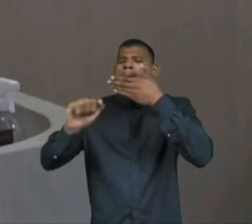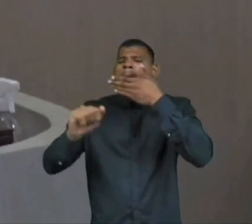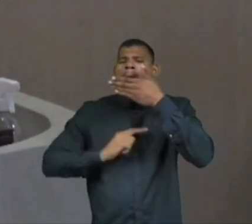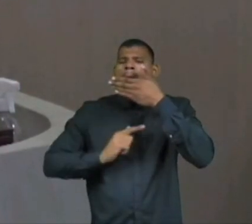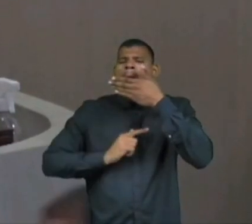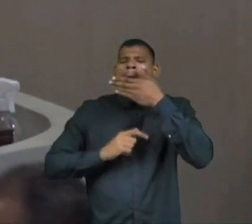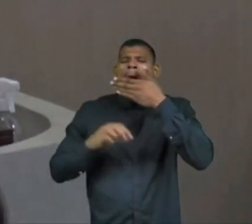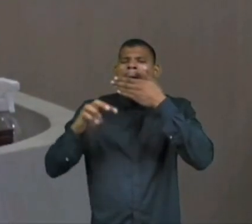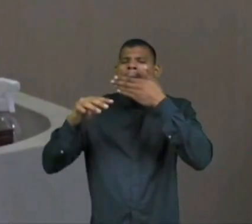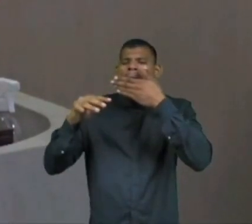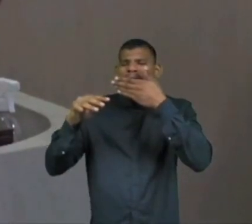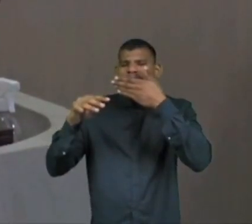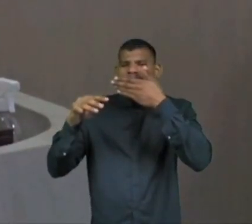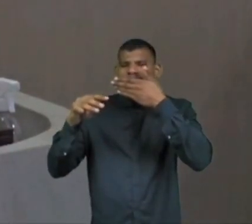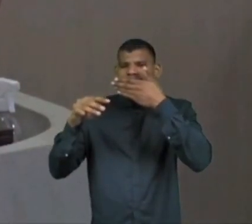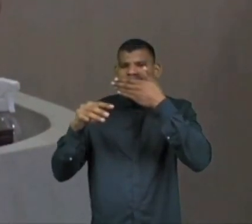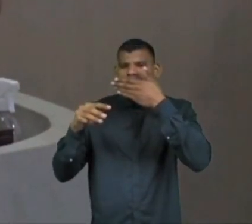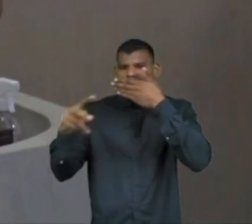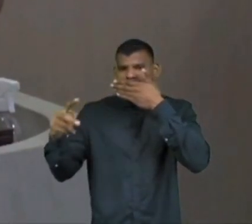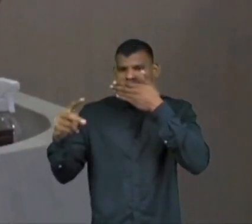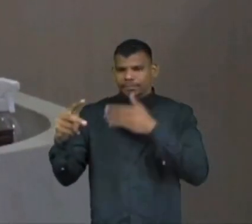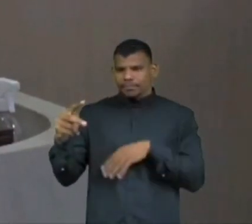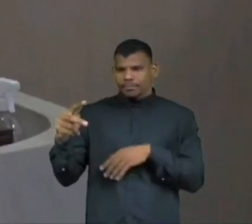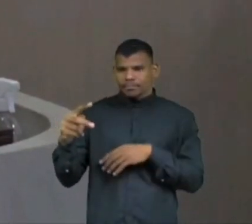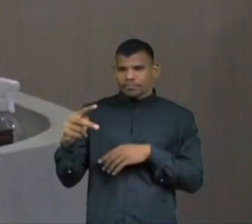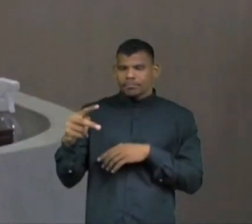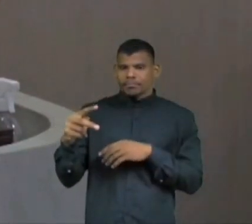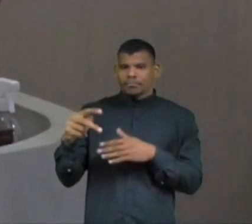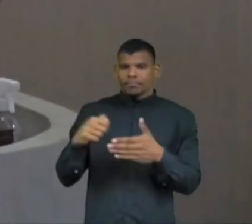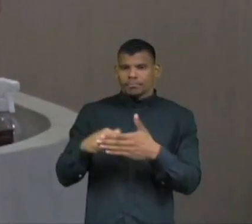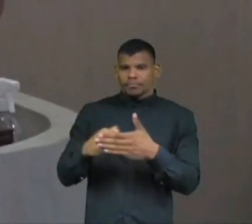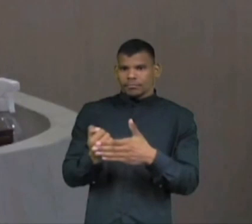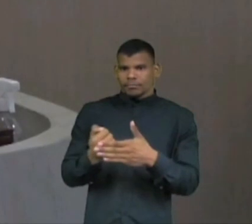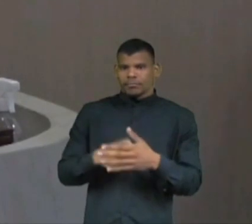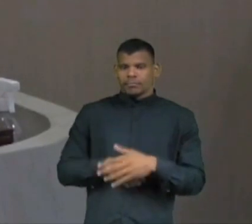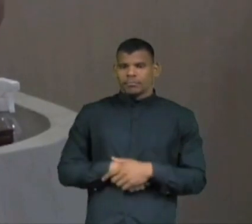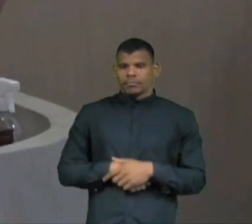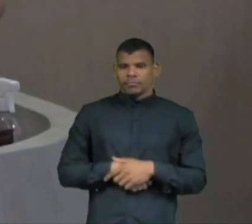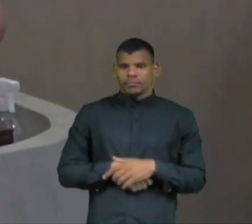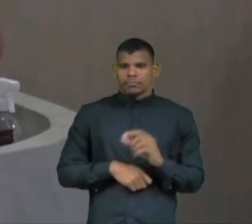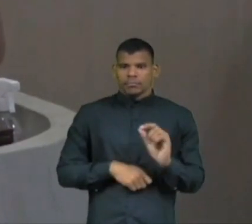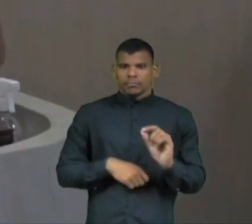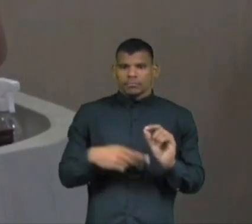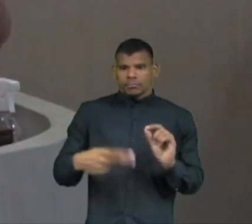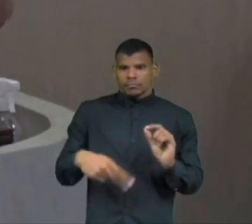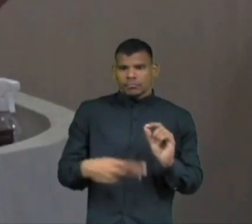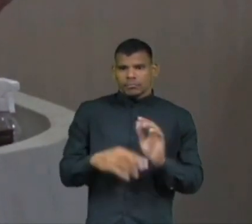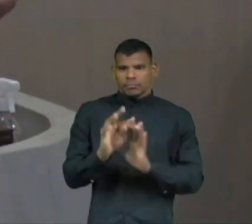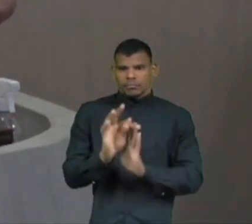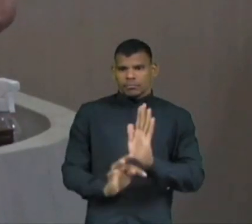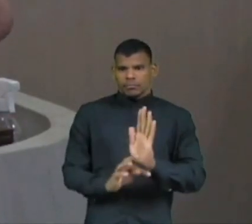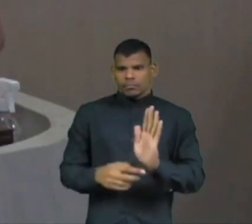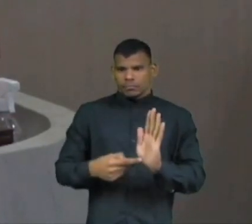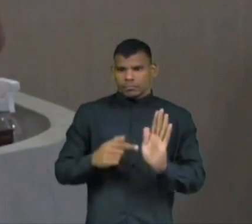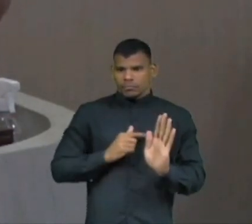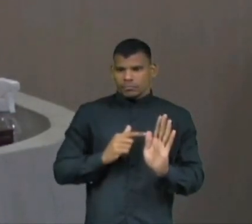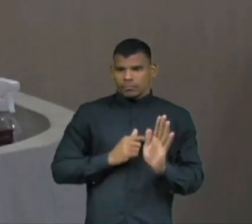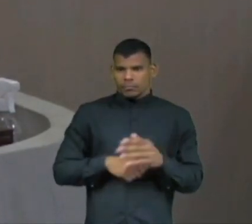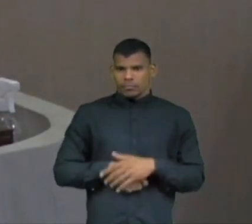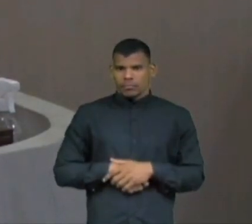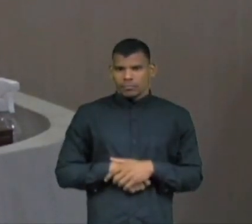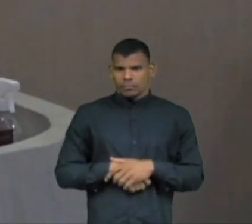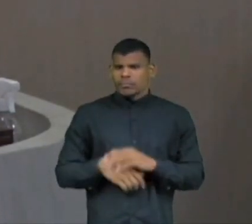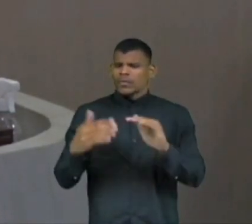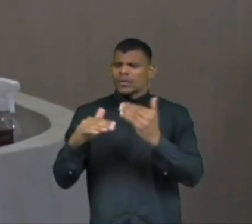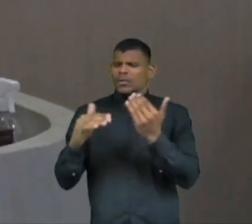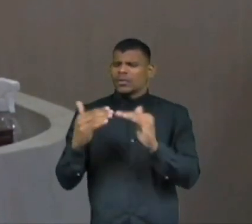Justiça desse Estado, para que seja suspensa as tramitações dessas mensagens, que são incoerentes,